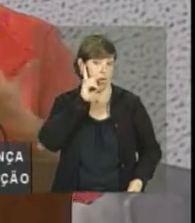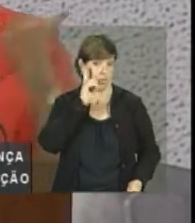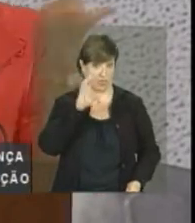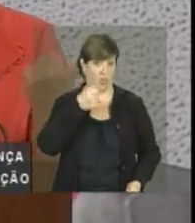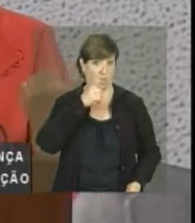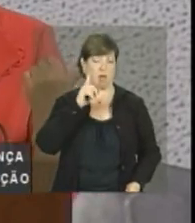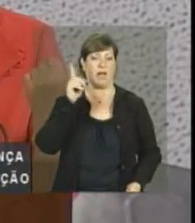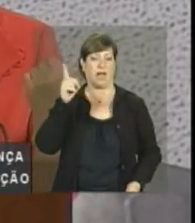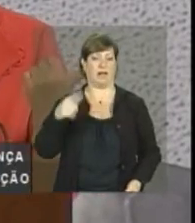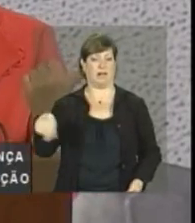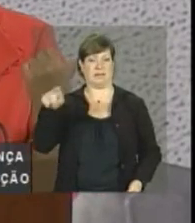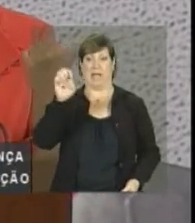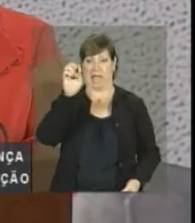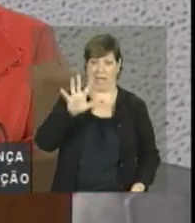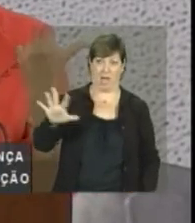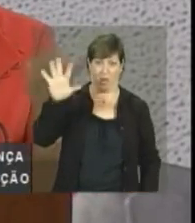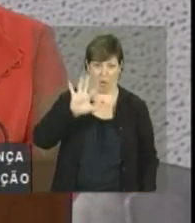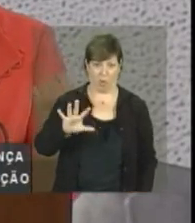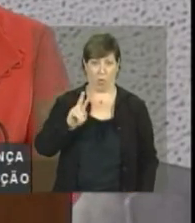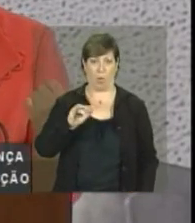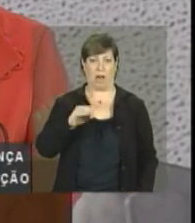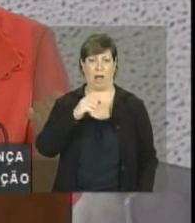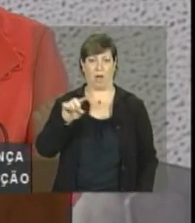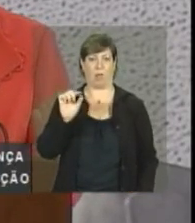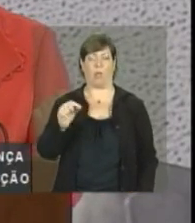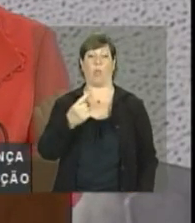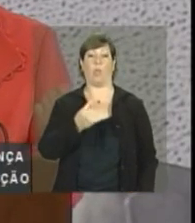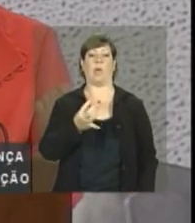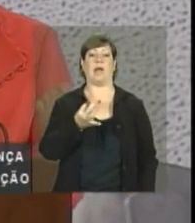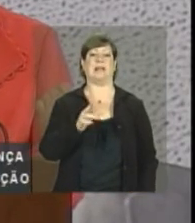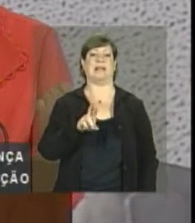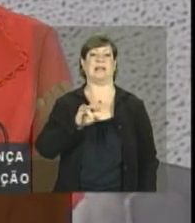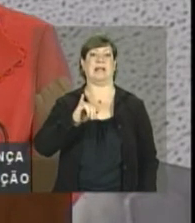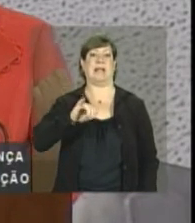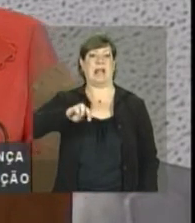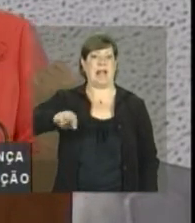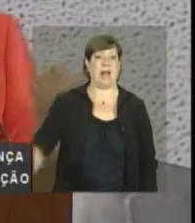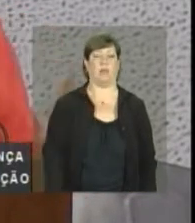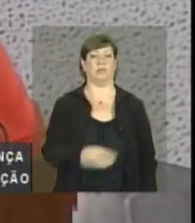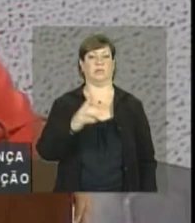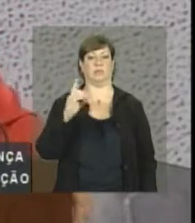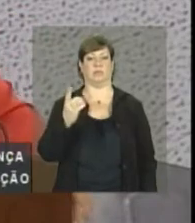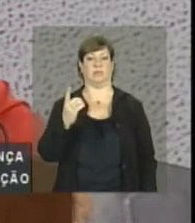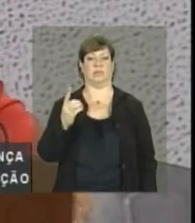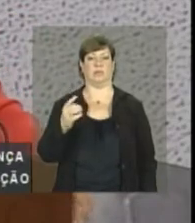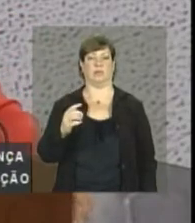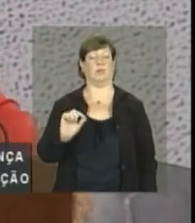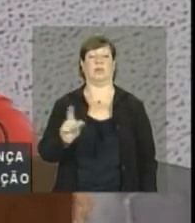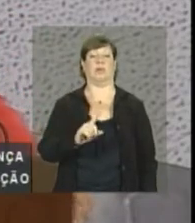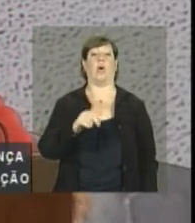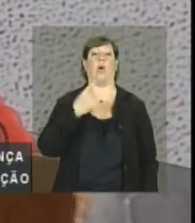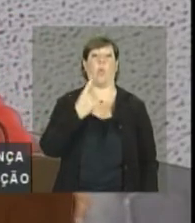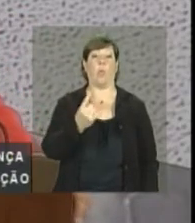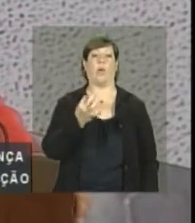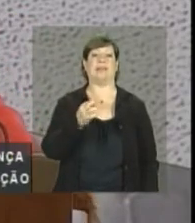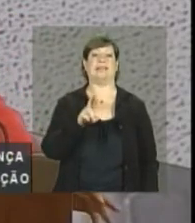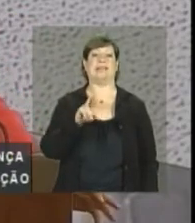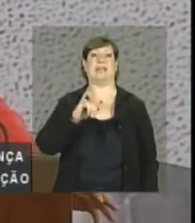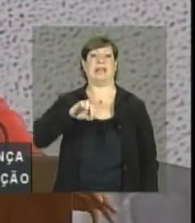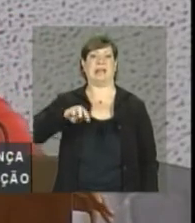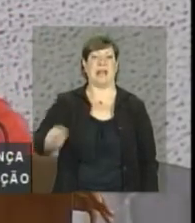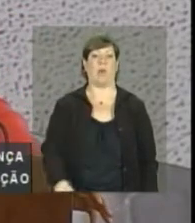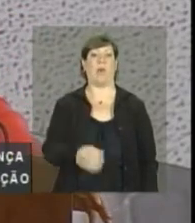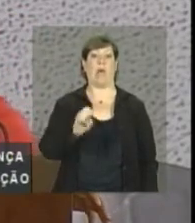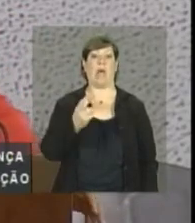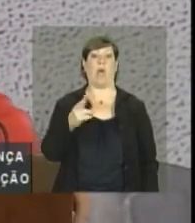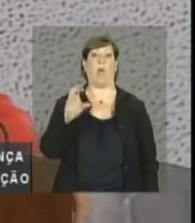eles completaram da União Europeia 1 trilhão de dólares. Mentira, 1 trilhão de euros. É um pouco mais